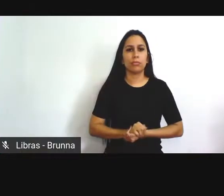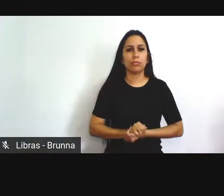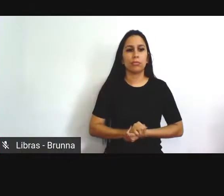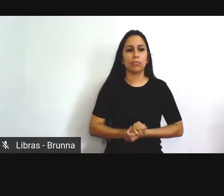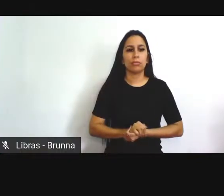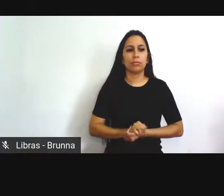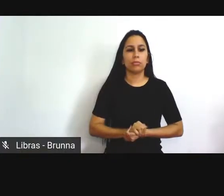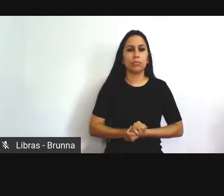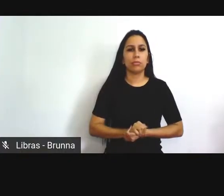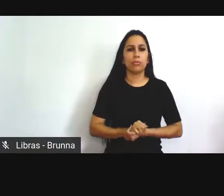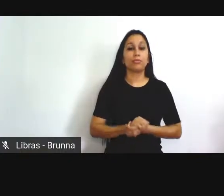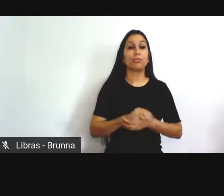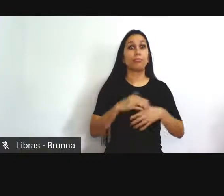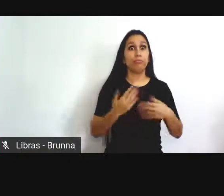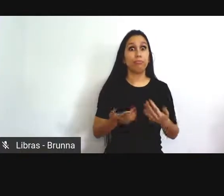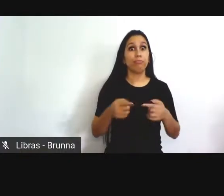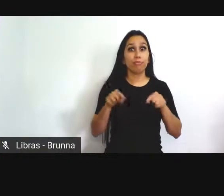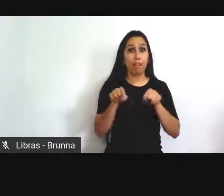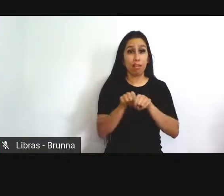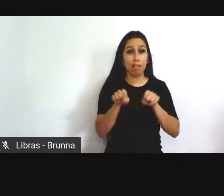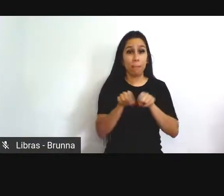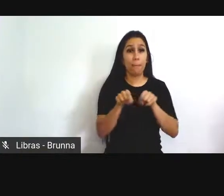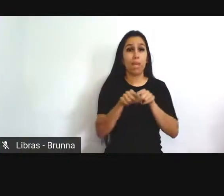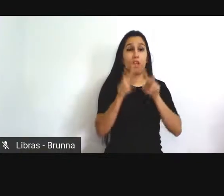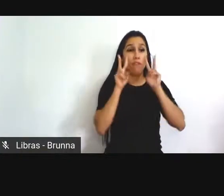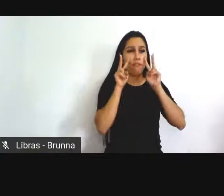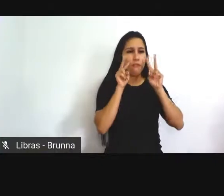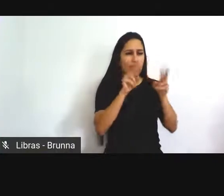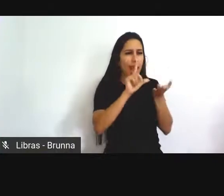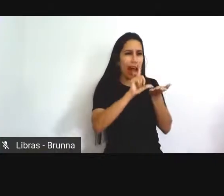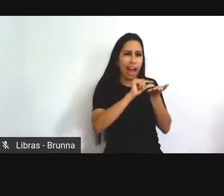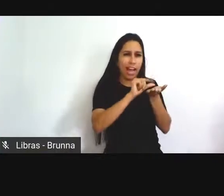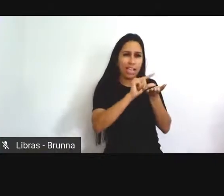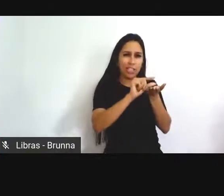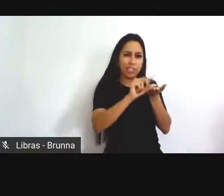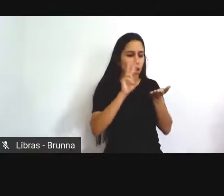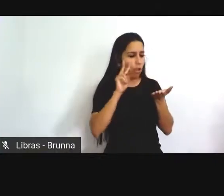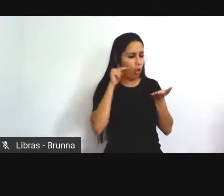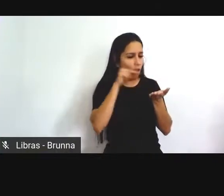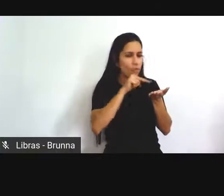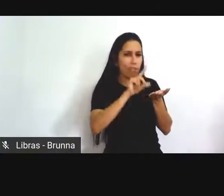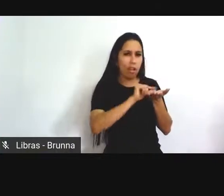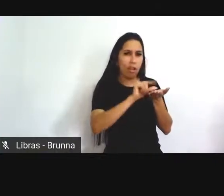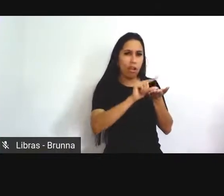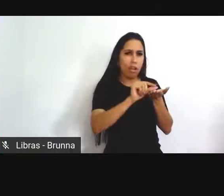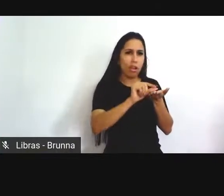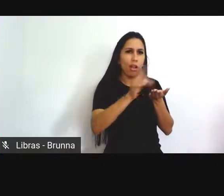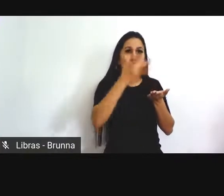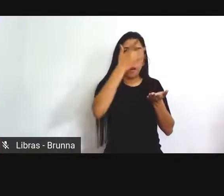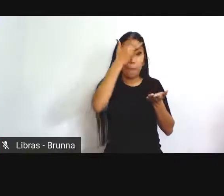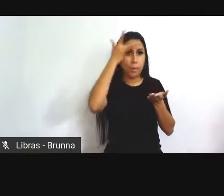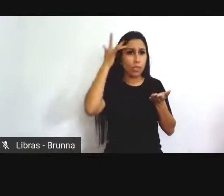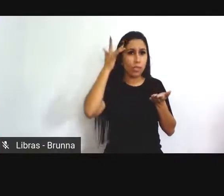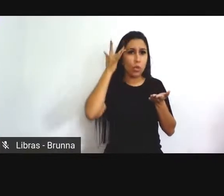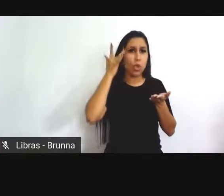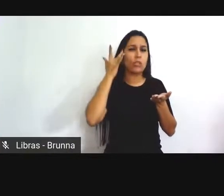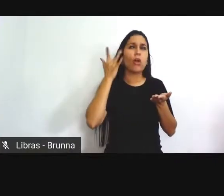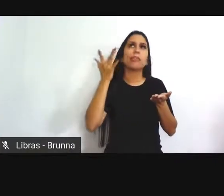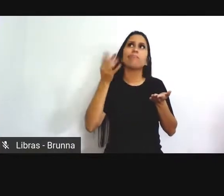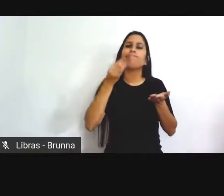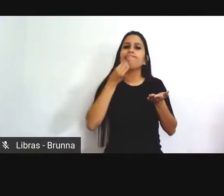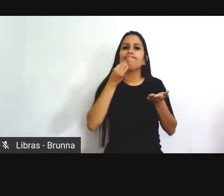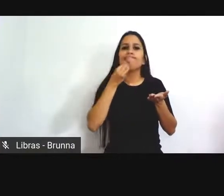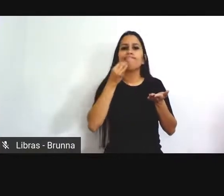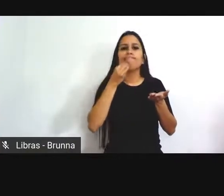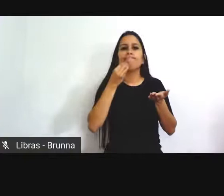eu olhando os artigos, era muito comum que as pessoas dos artigos mencionassem, ó,